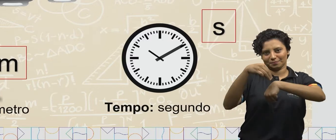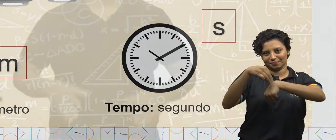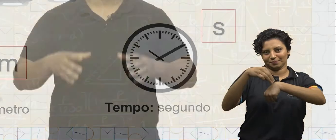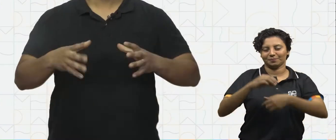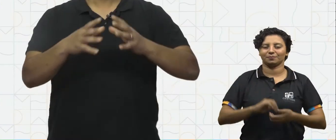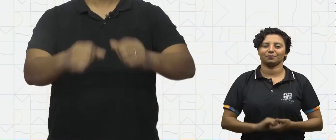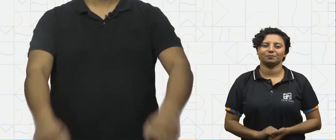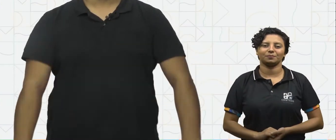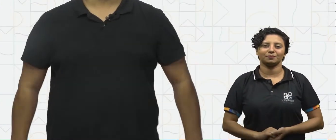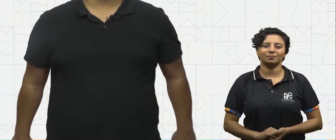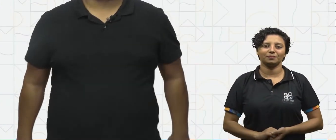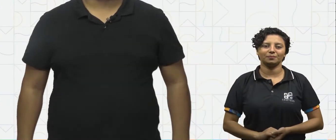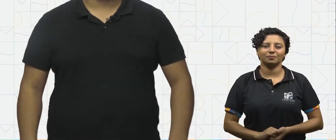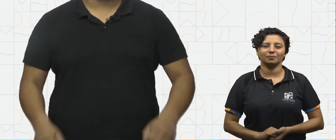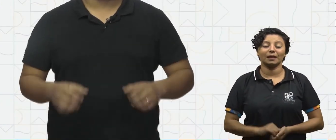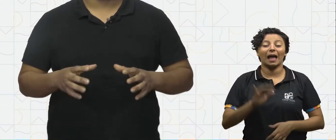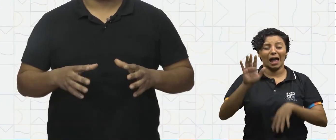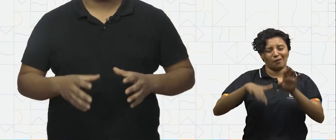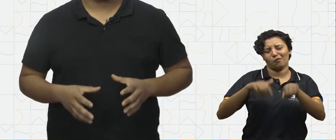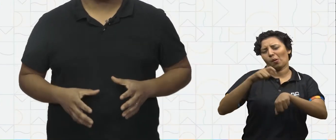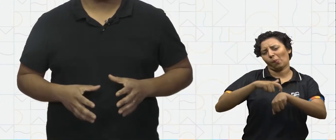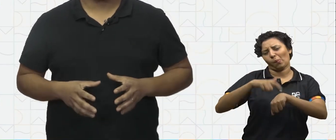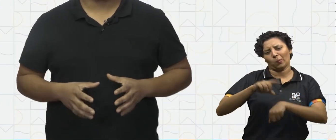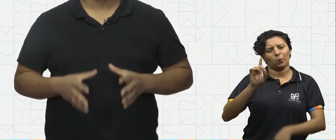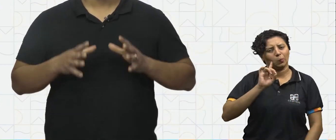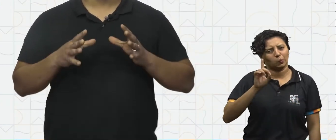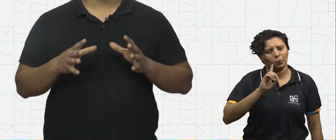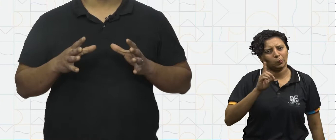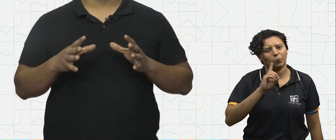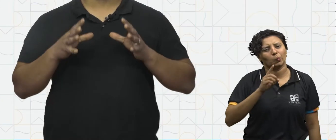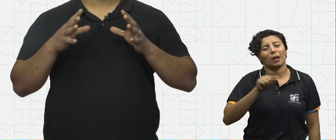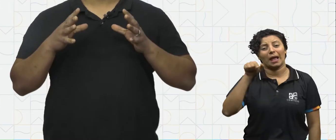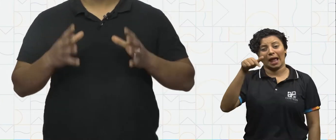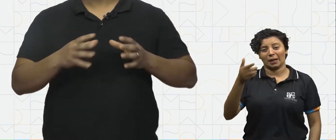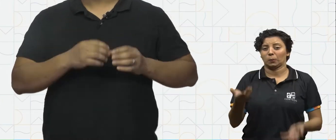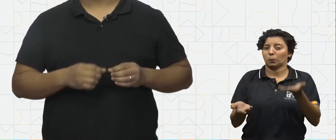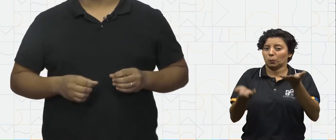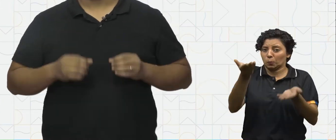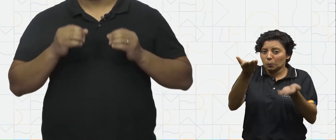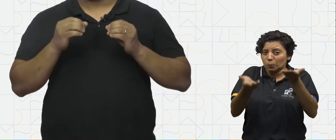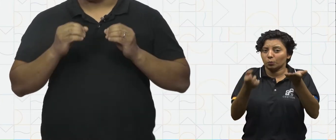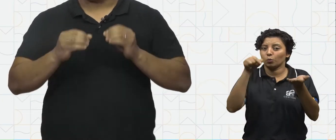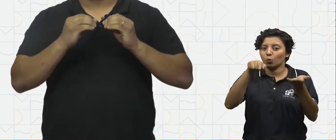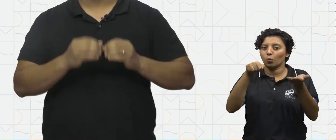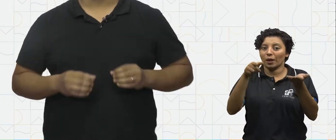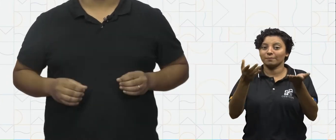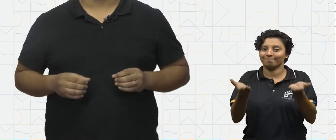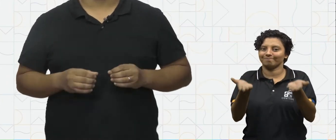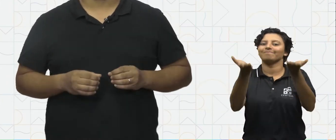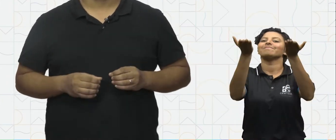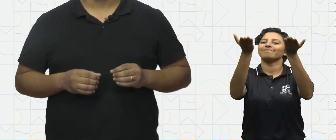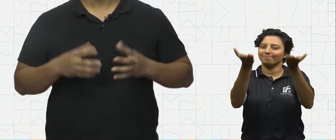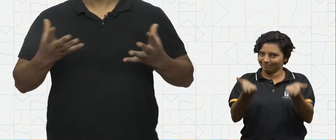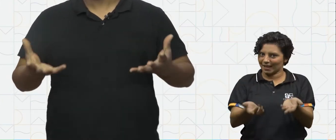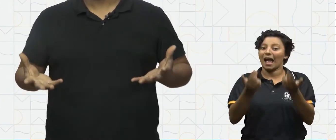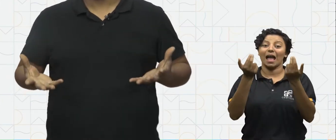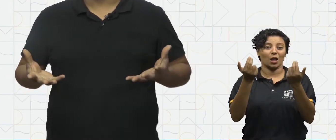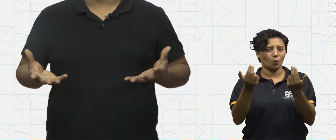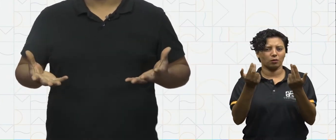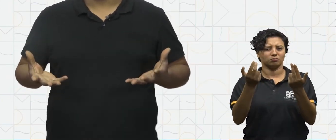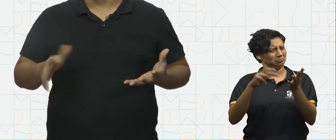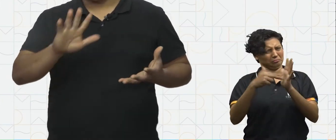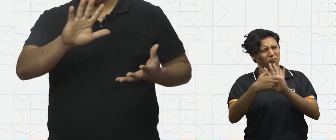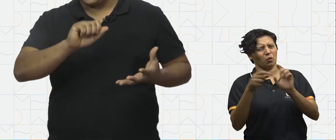minutos. Em muitas situações do nosso cotidiano, essas grandezas são proporcionais. Como